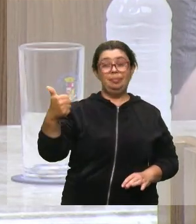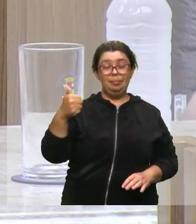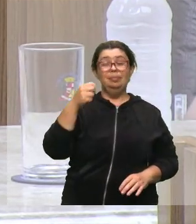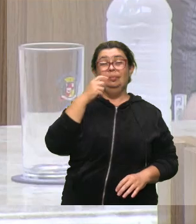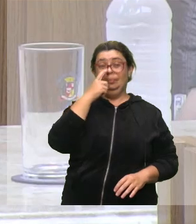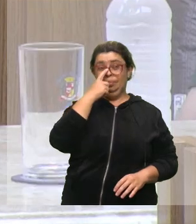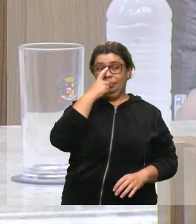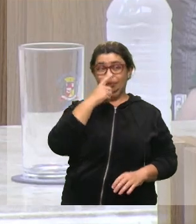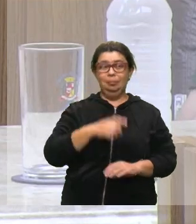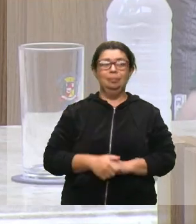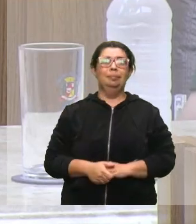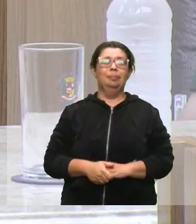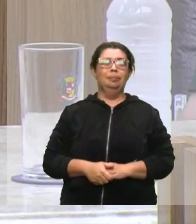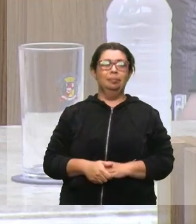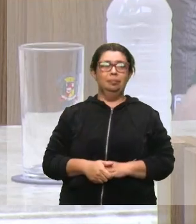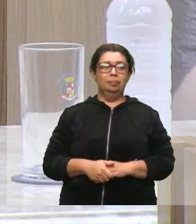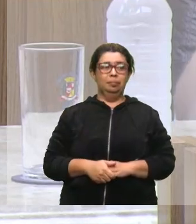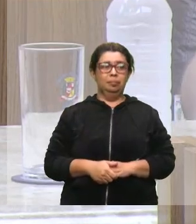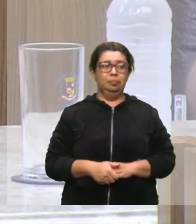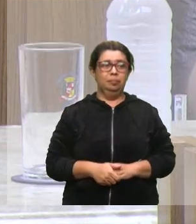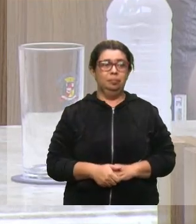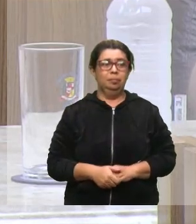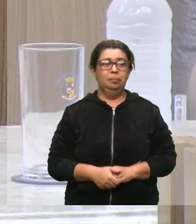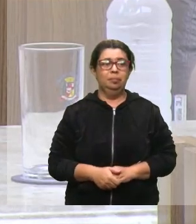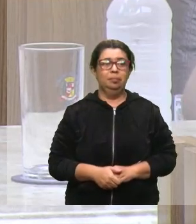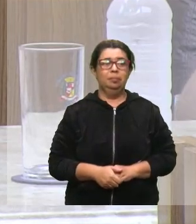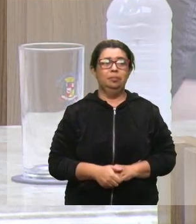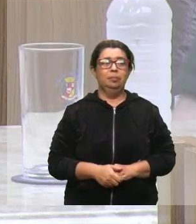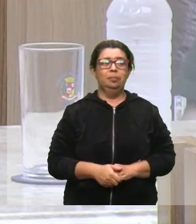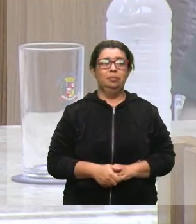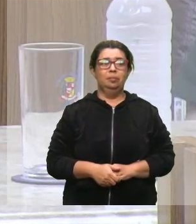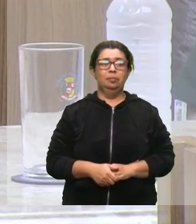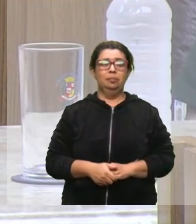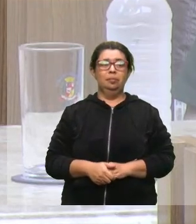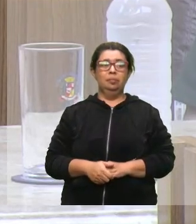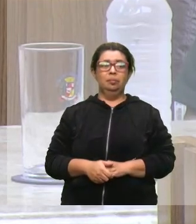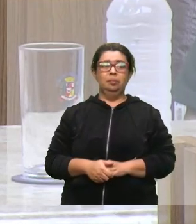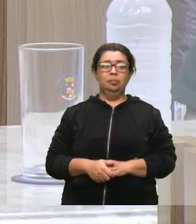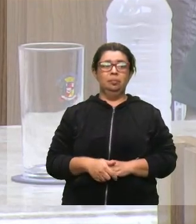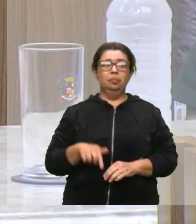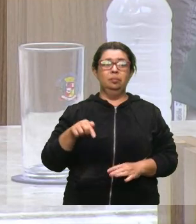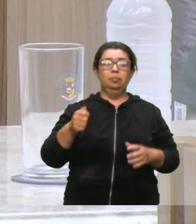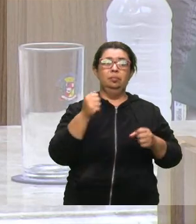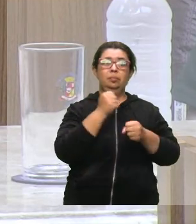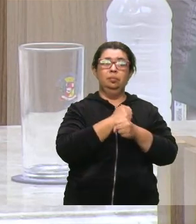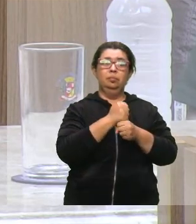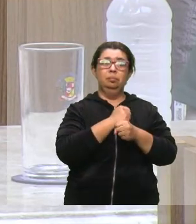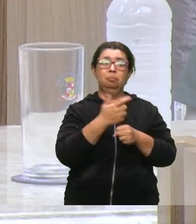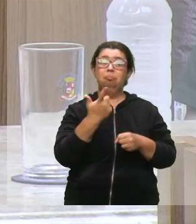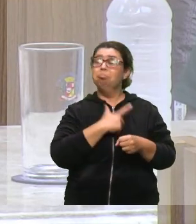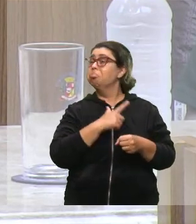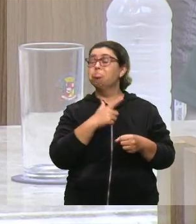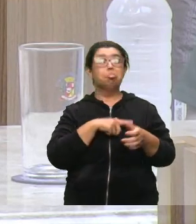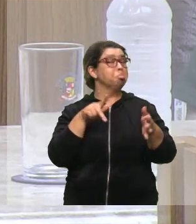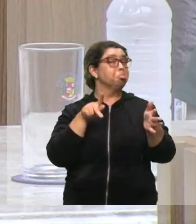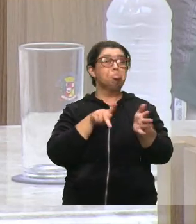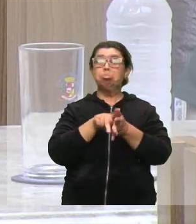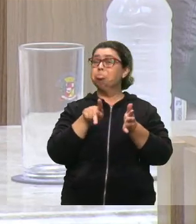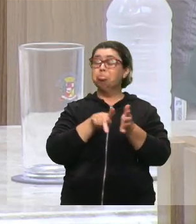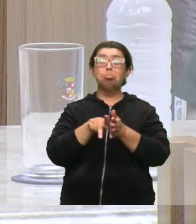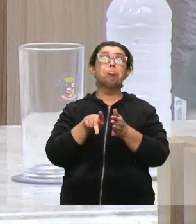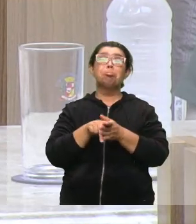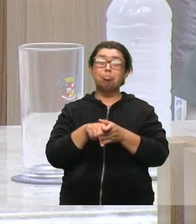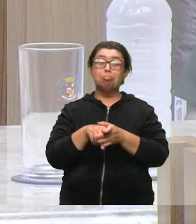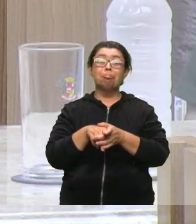aconteça. E eu quero dizer, esse ano eu não tenho perguntas, Felipe,